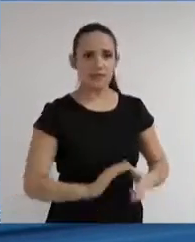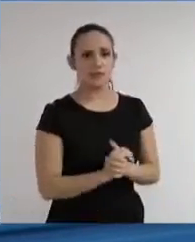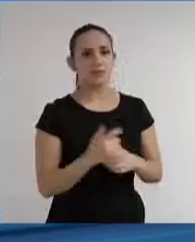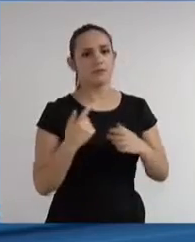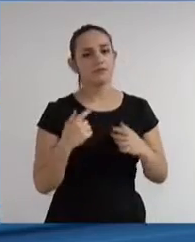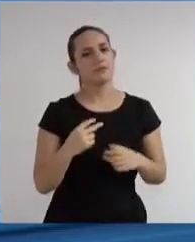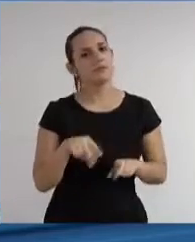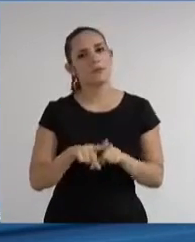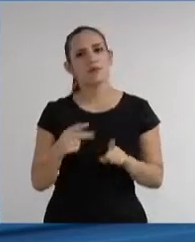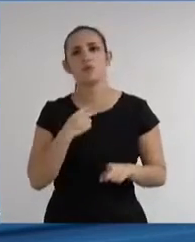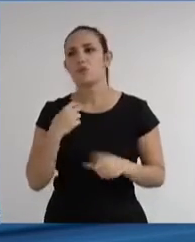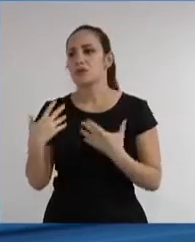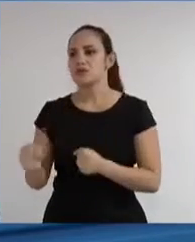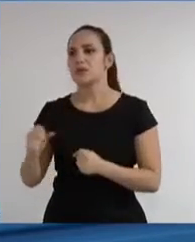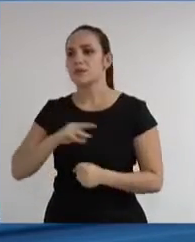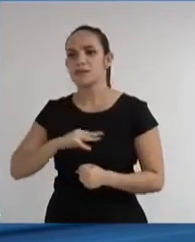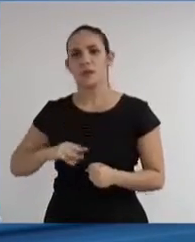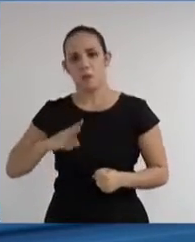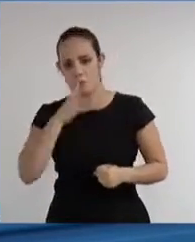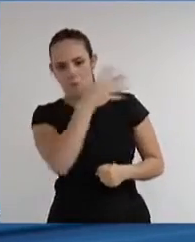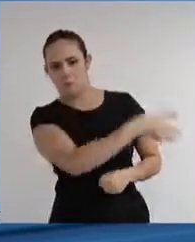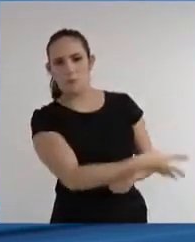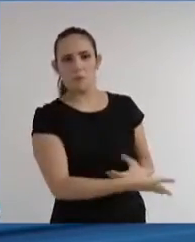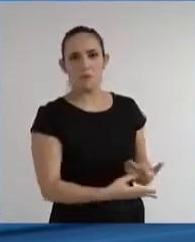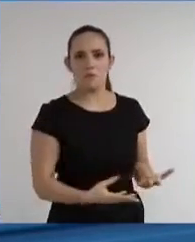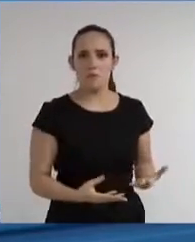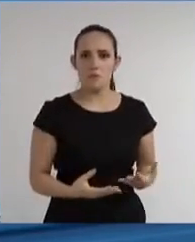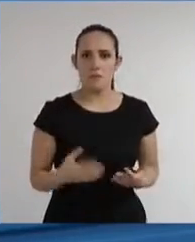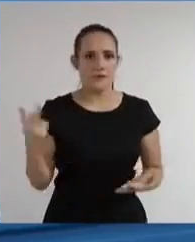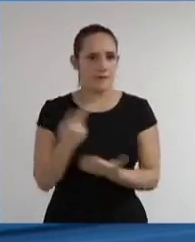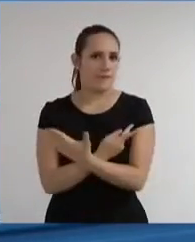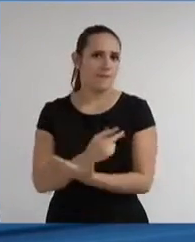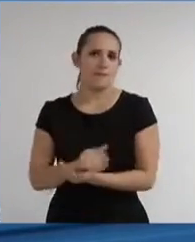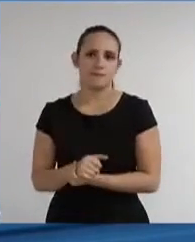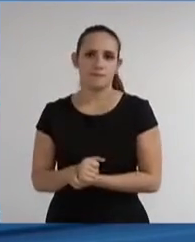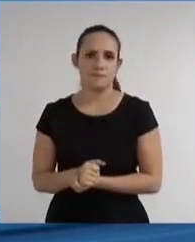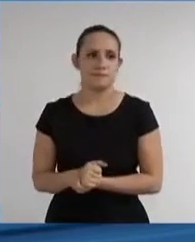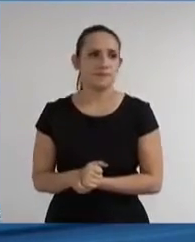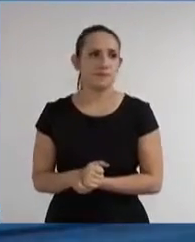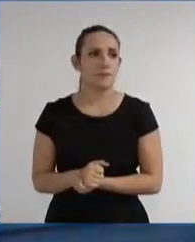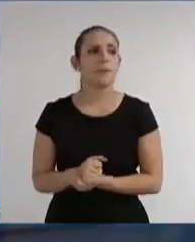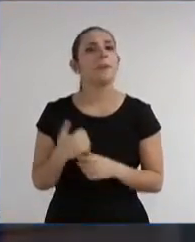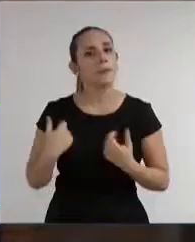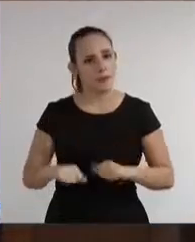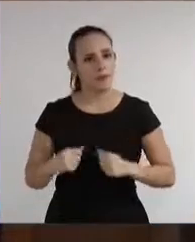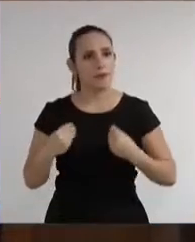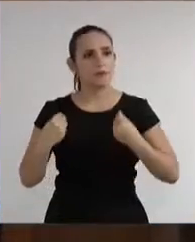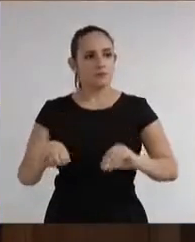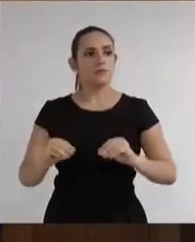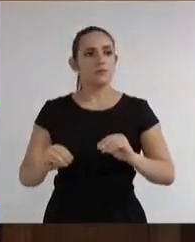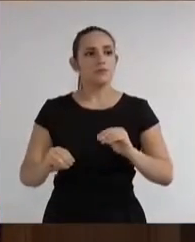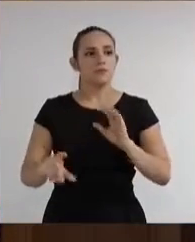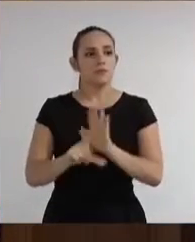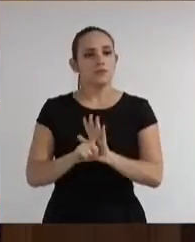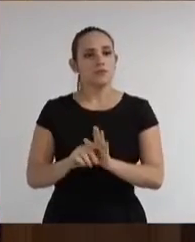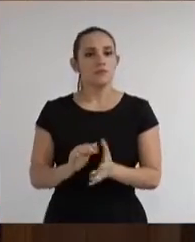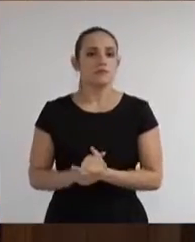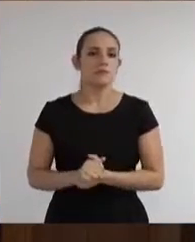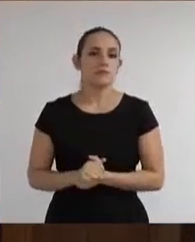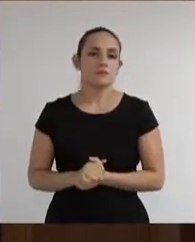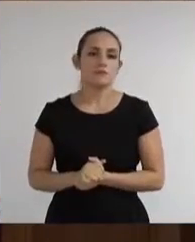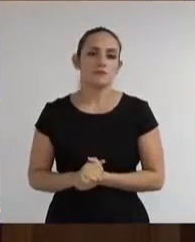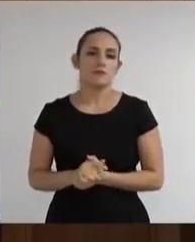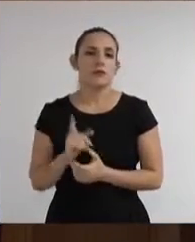mas jamais uma intervenção como essa, uma interveniência como essa. E publicar a lei pelo entendimento